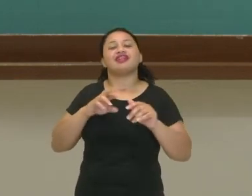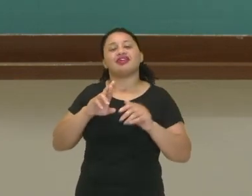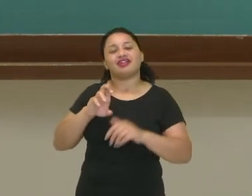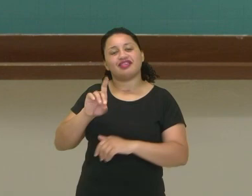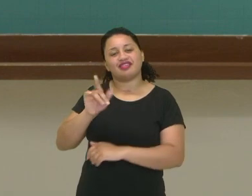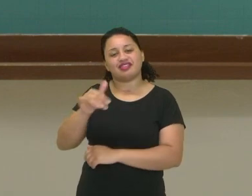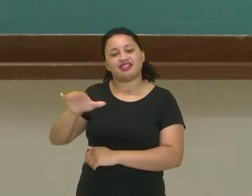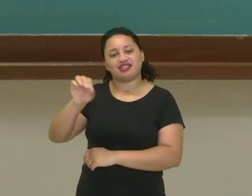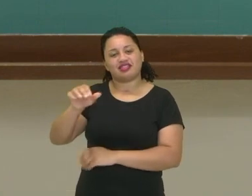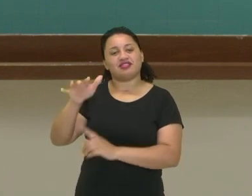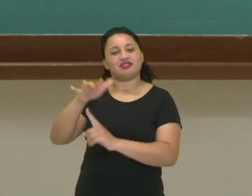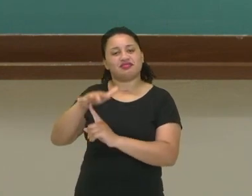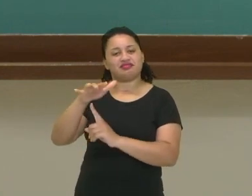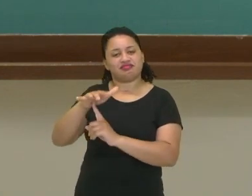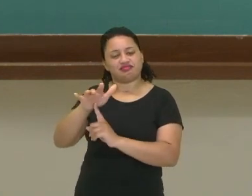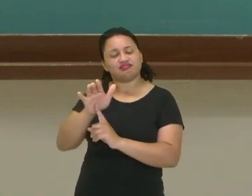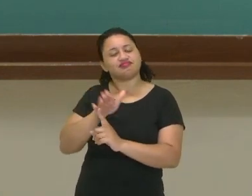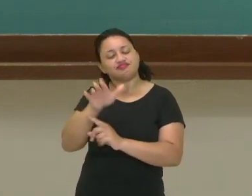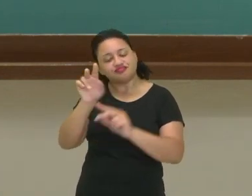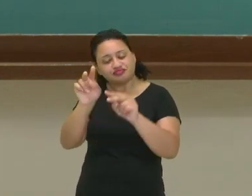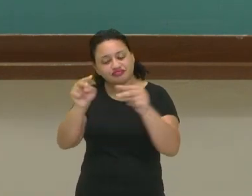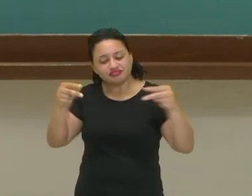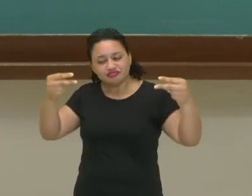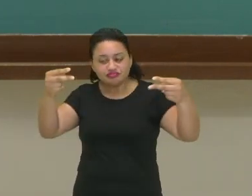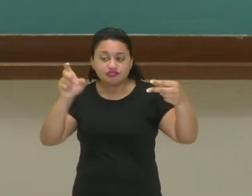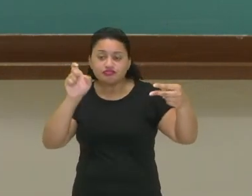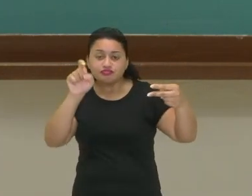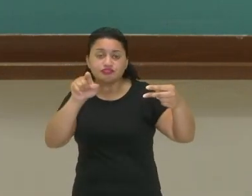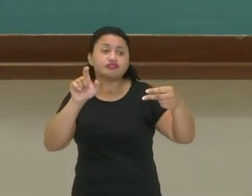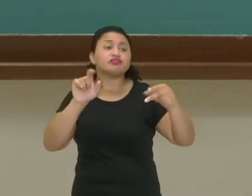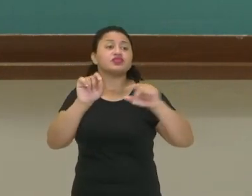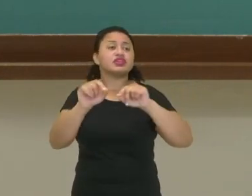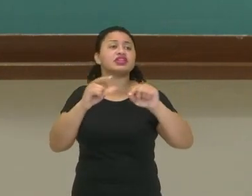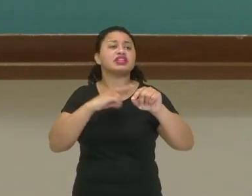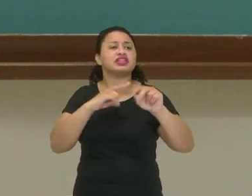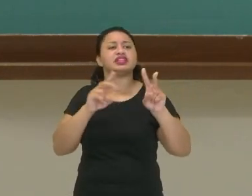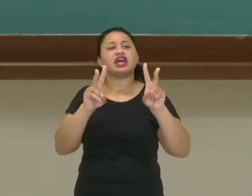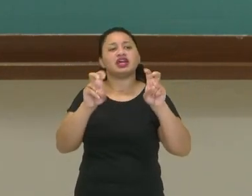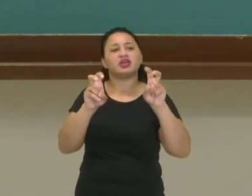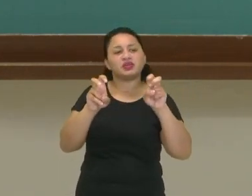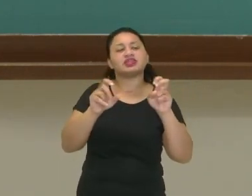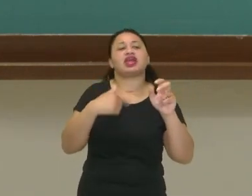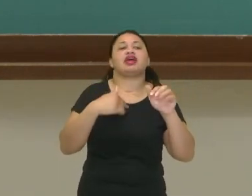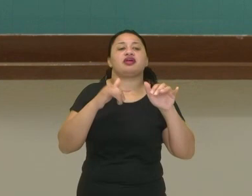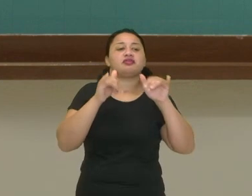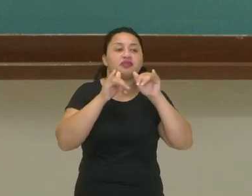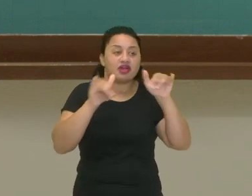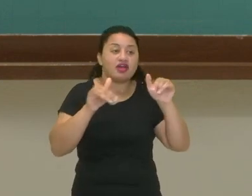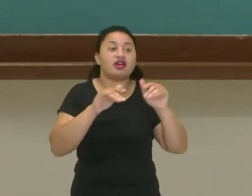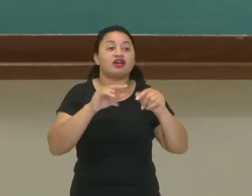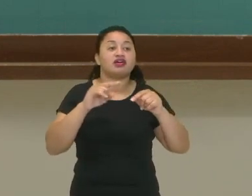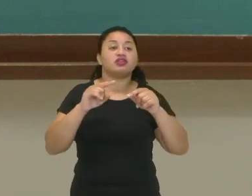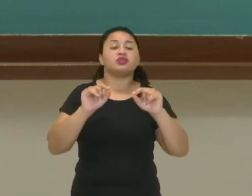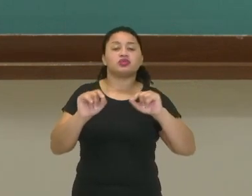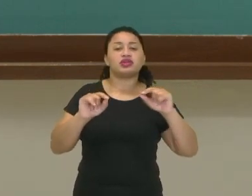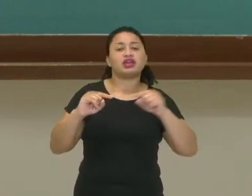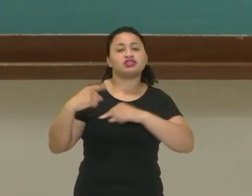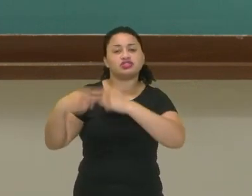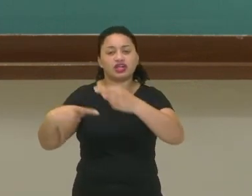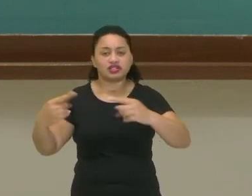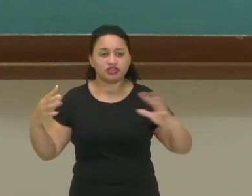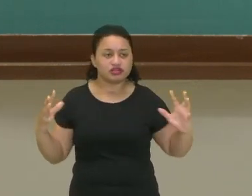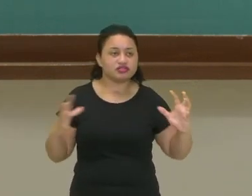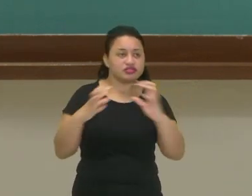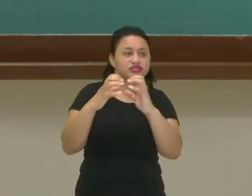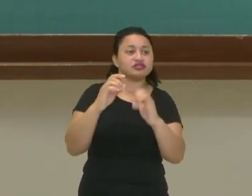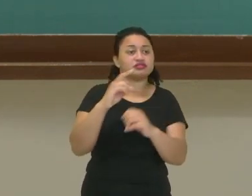acesso. Entre lá, acesse, busquem. Aí tem o tema da reportagem, gerações e conflitos. Você pode